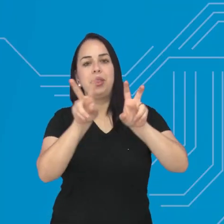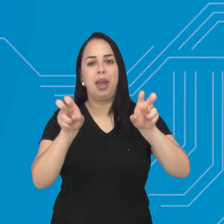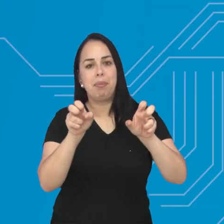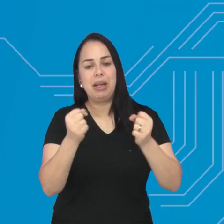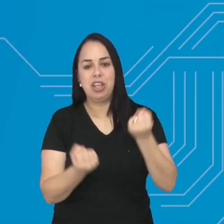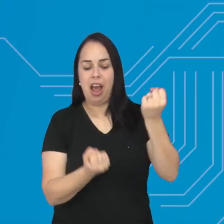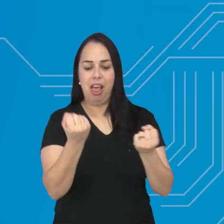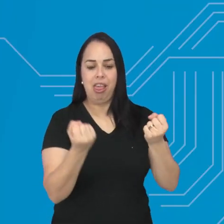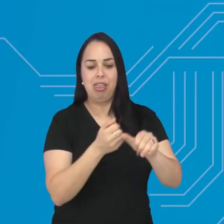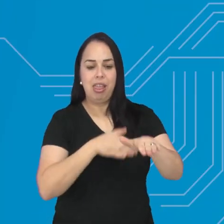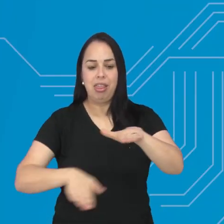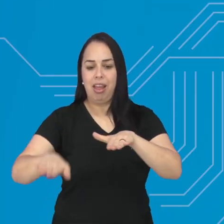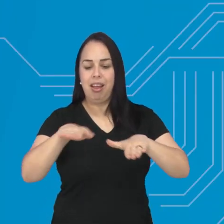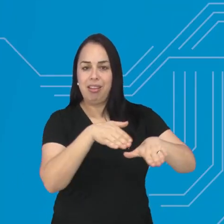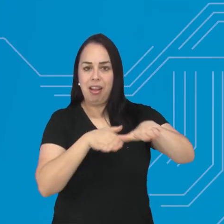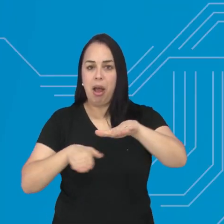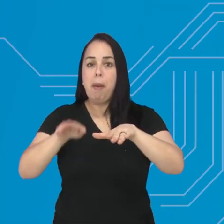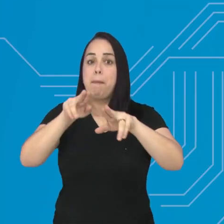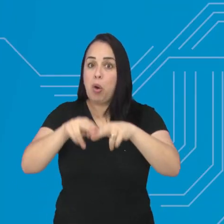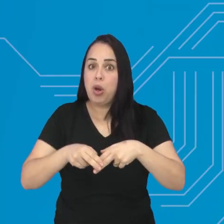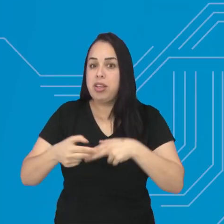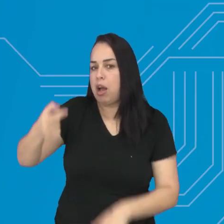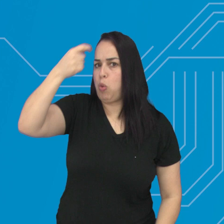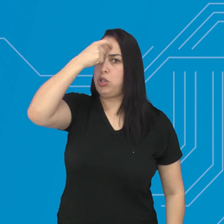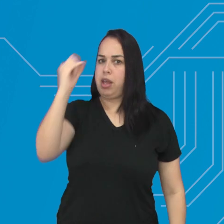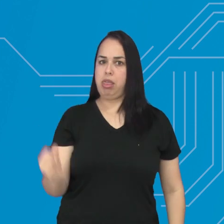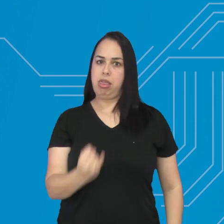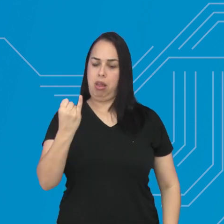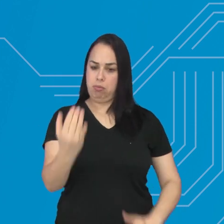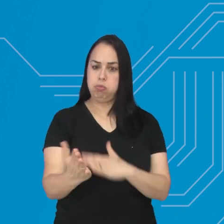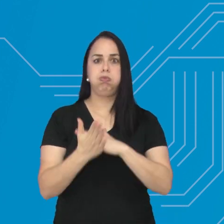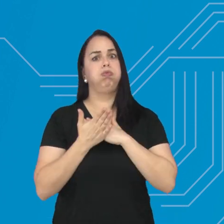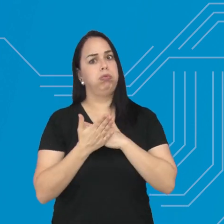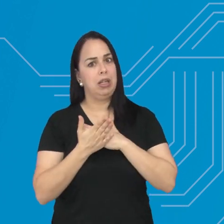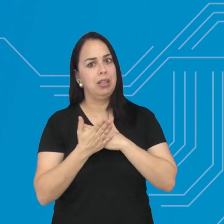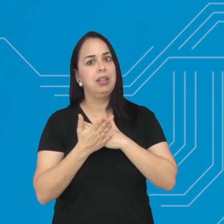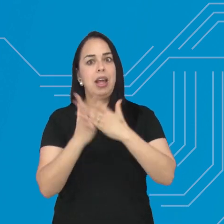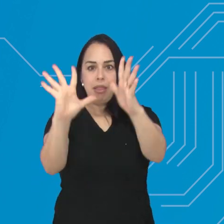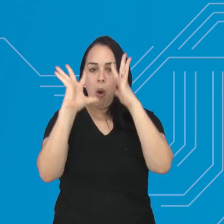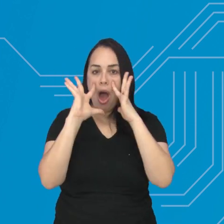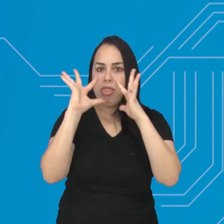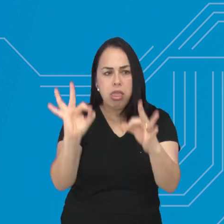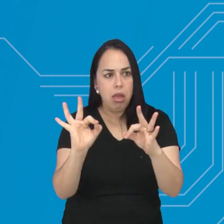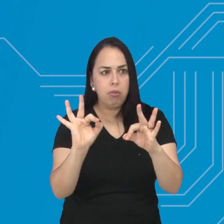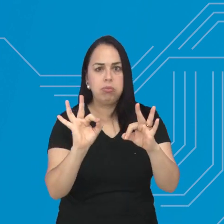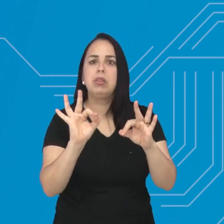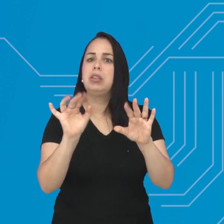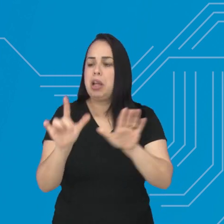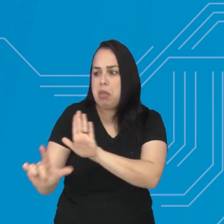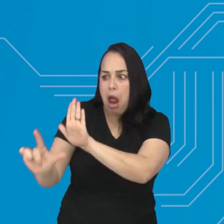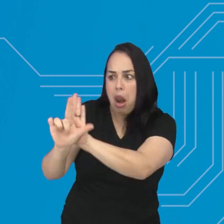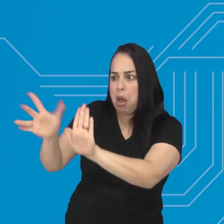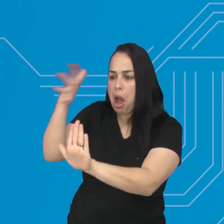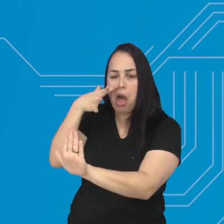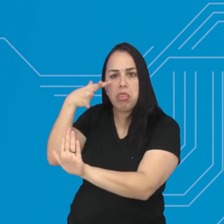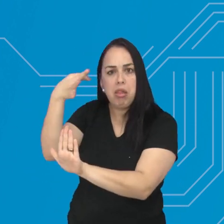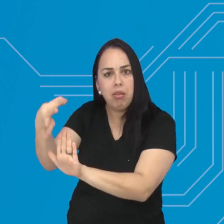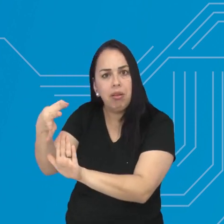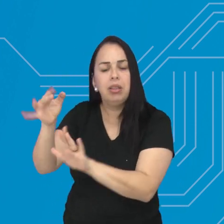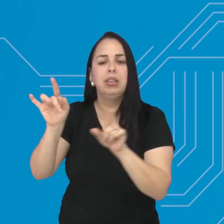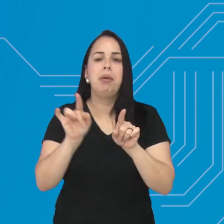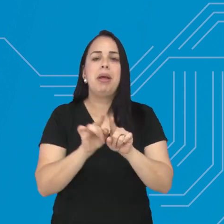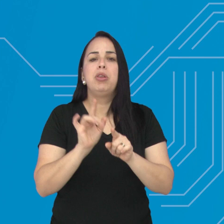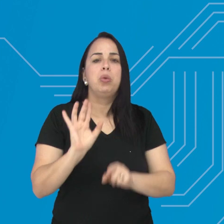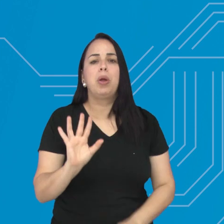é fundamental e a consciência dos motoristas ajuda muito, viu, nesse quesito. Atenção redobrada nas leis de trânsito e também